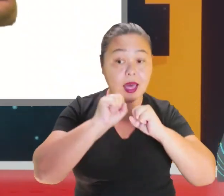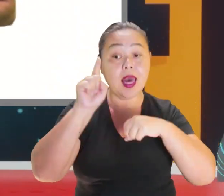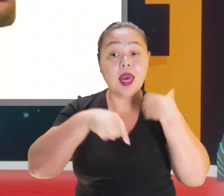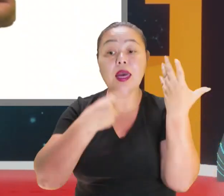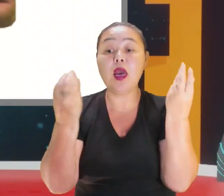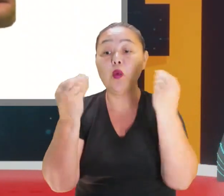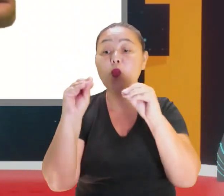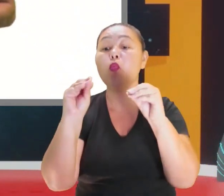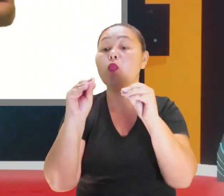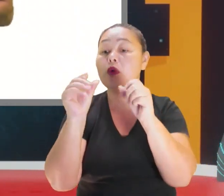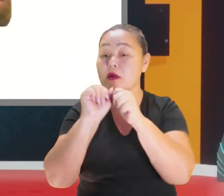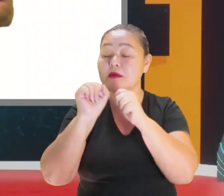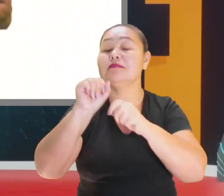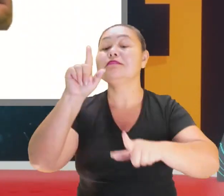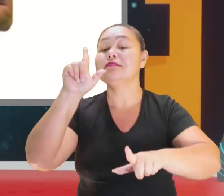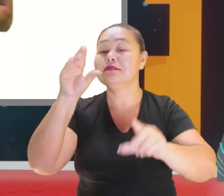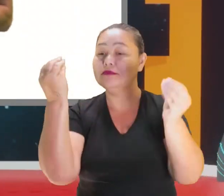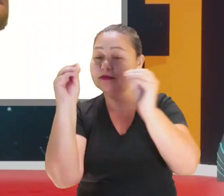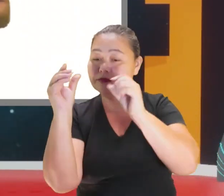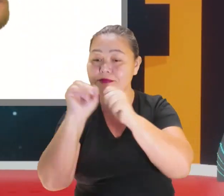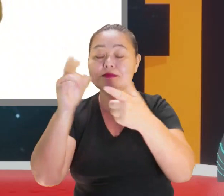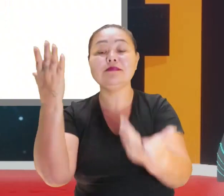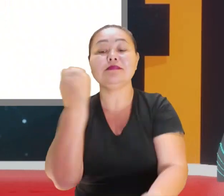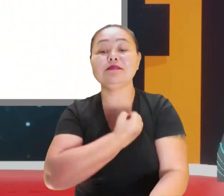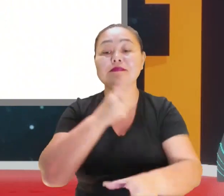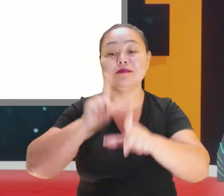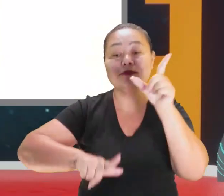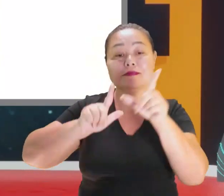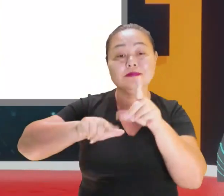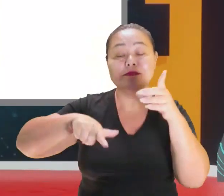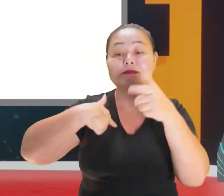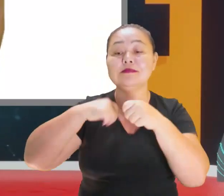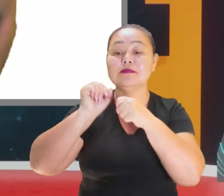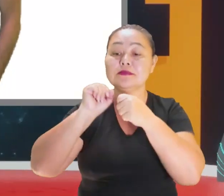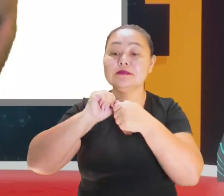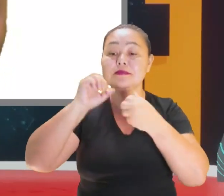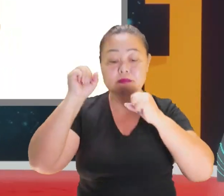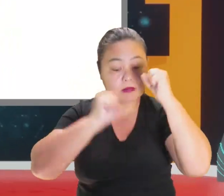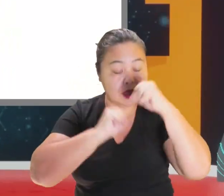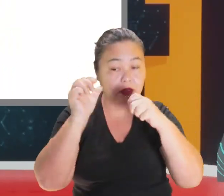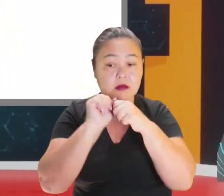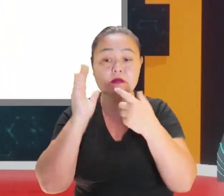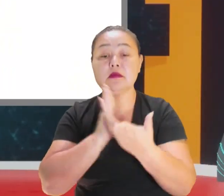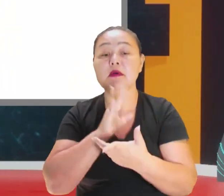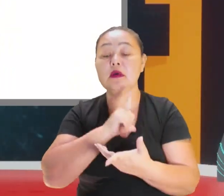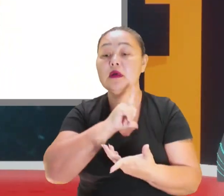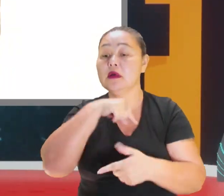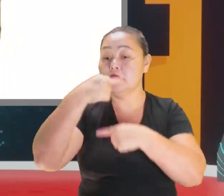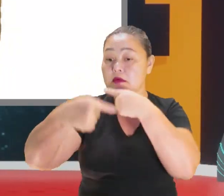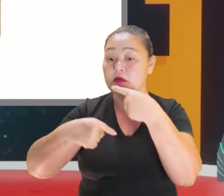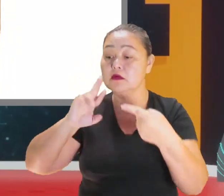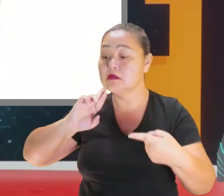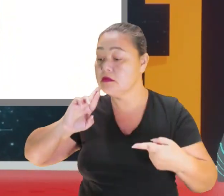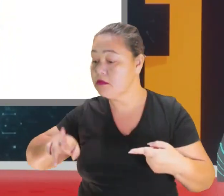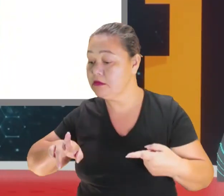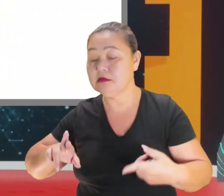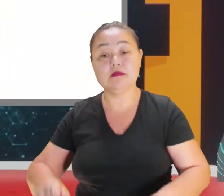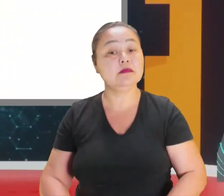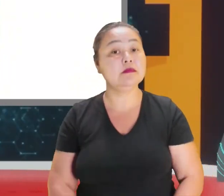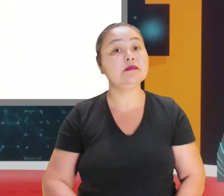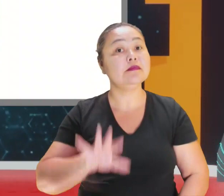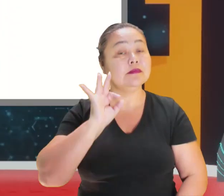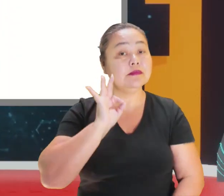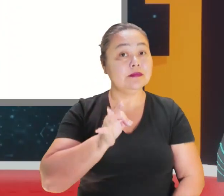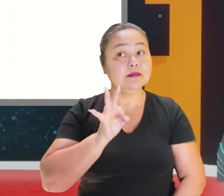expressão algébrica? Isso, a expressão. Então, quem está ali dentro da máquina vai fazer a operação determinada e vai sair um resultado.